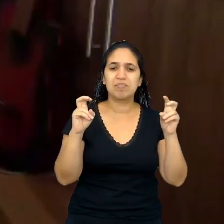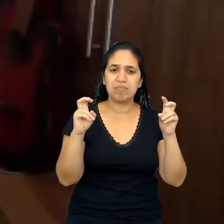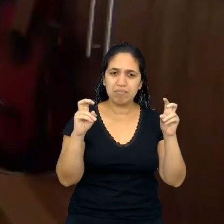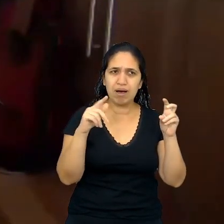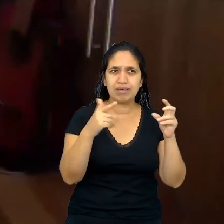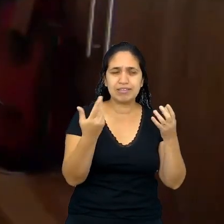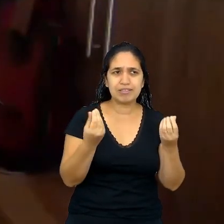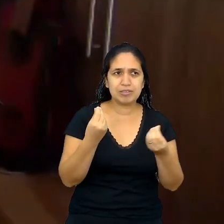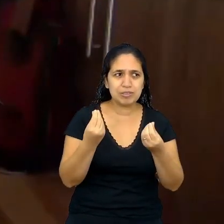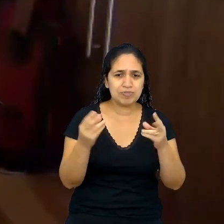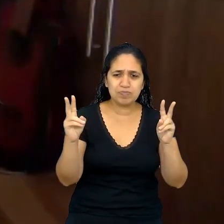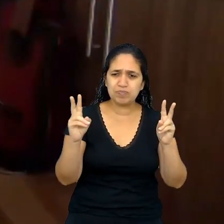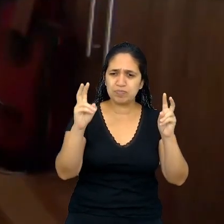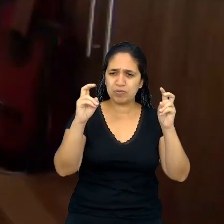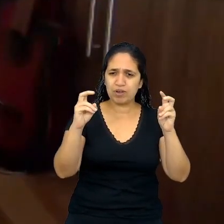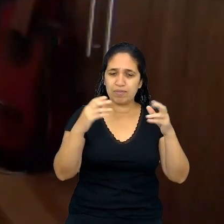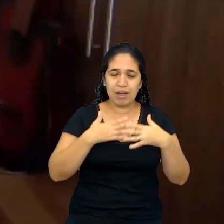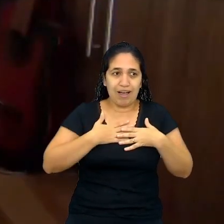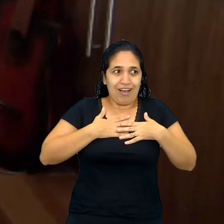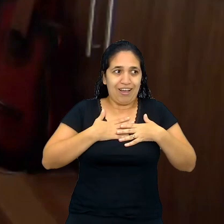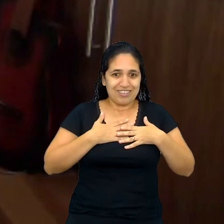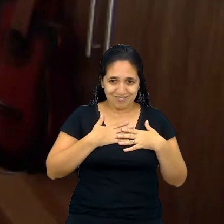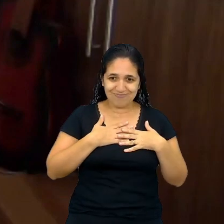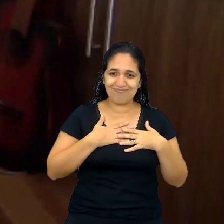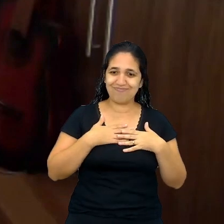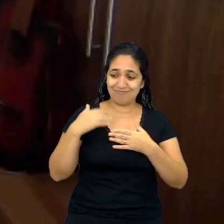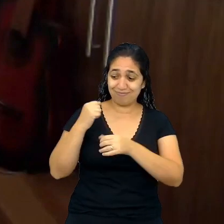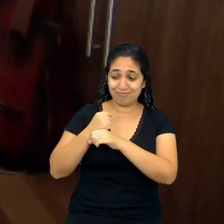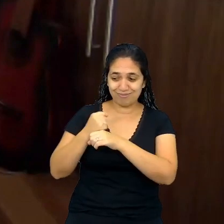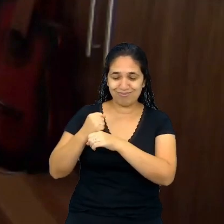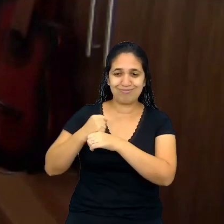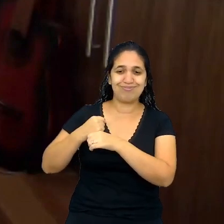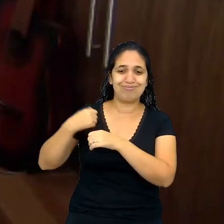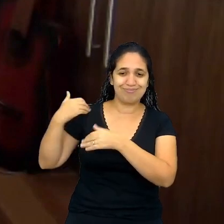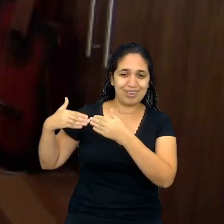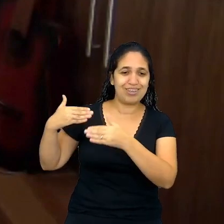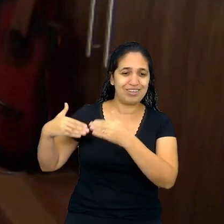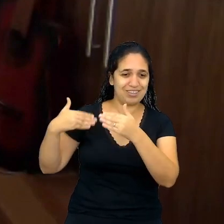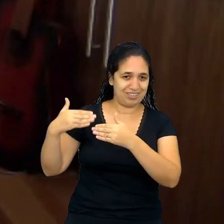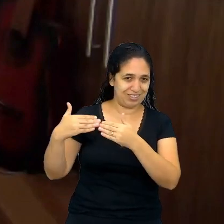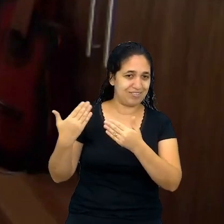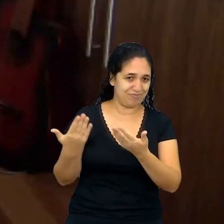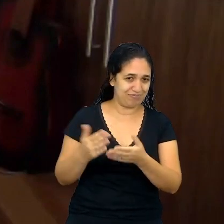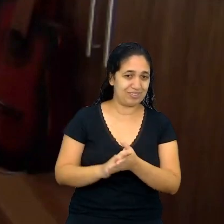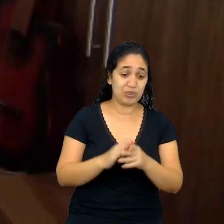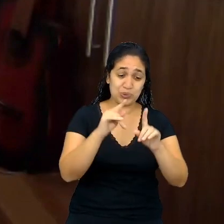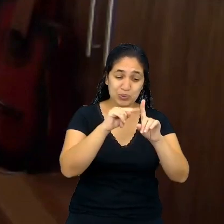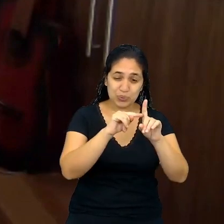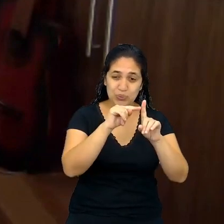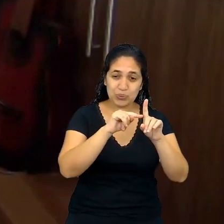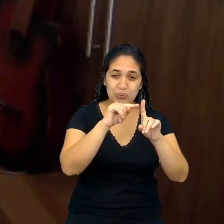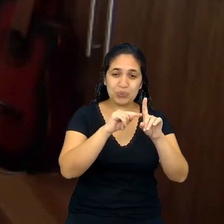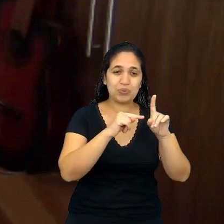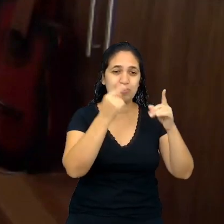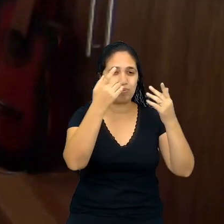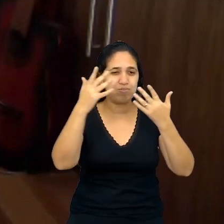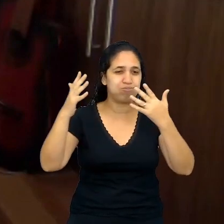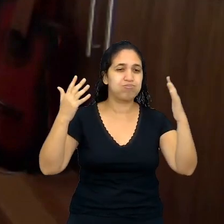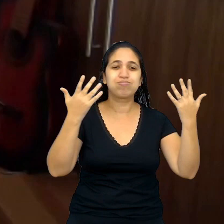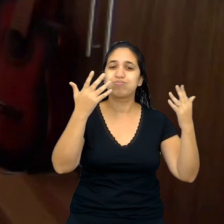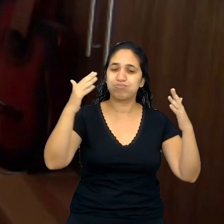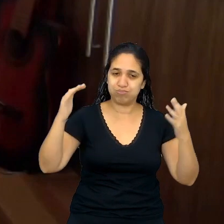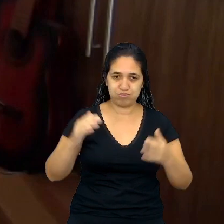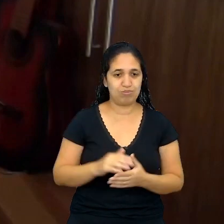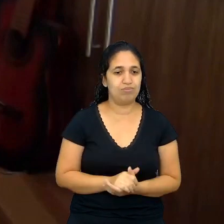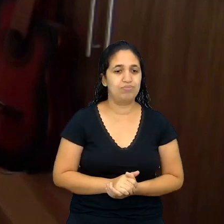tem me movido nos últimos anos, que é a temática justamente das mudanças climáticas que a Rita acabou de citar,